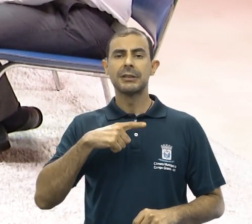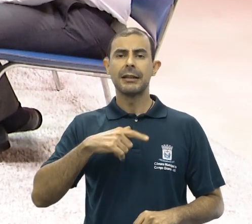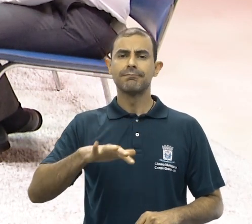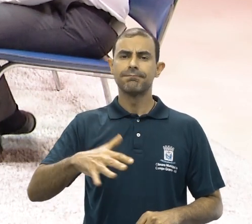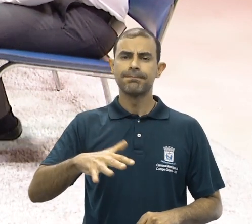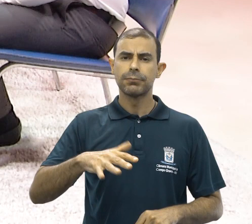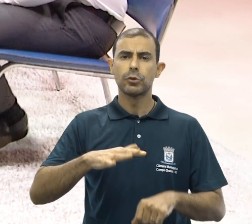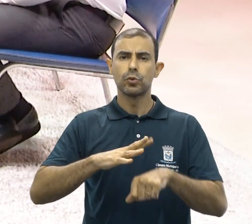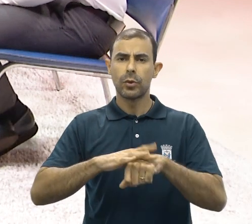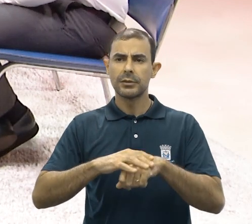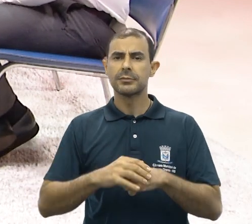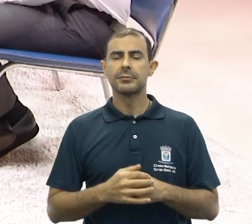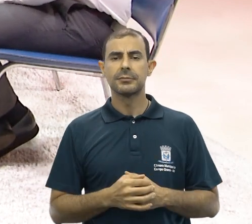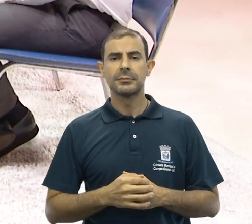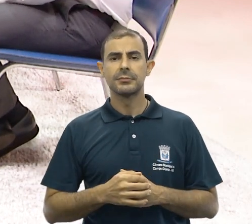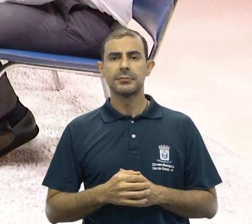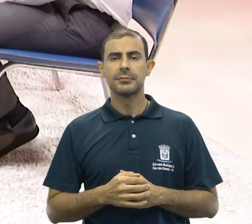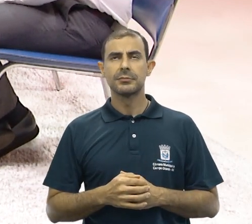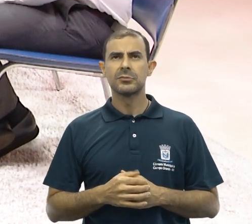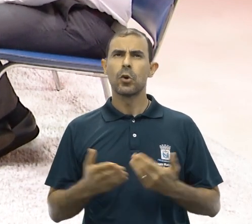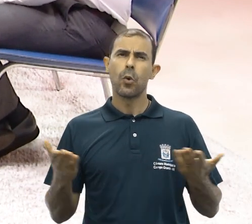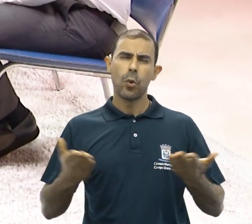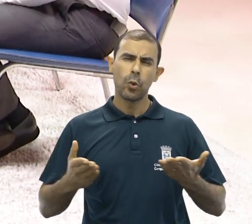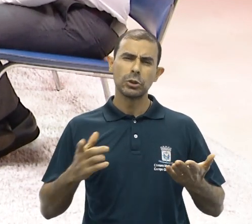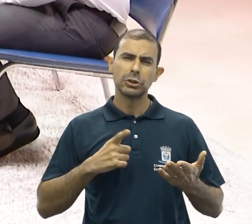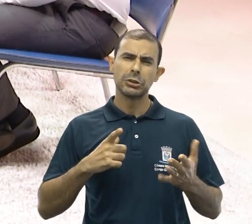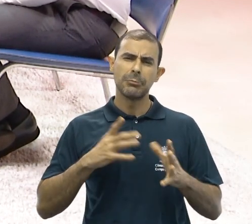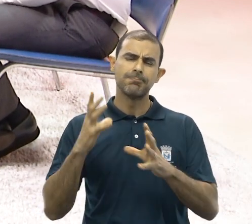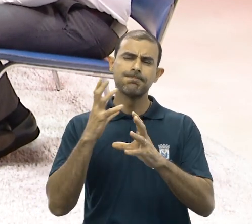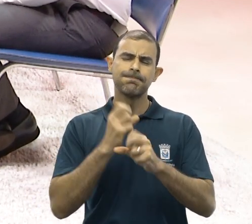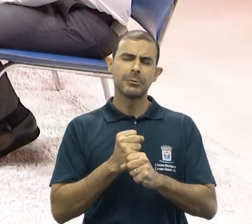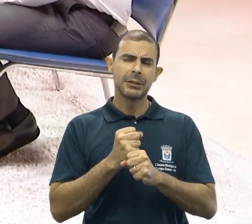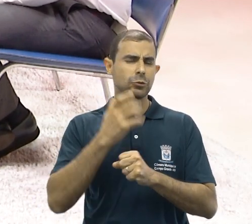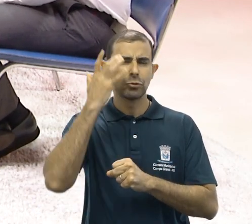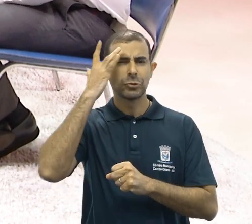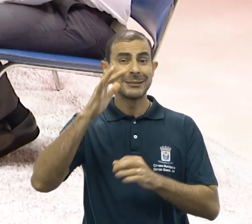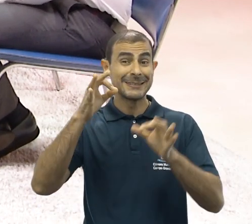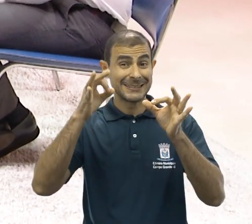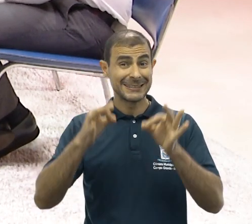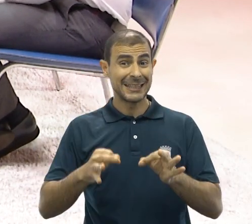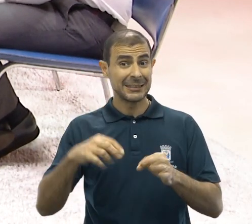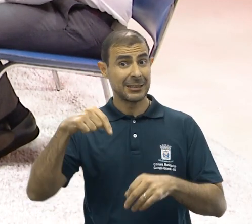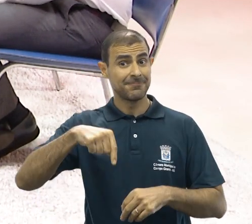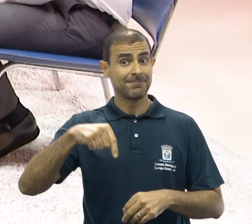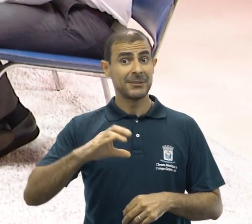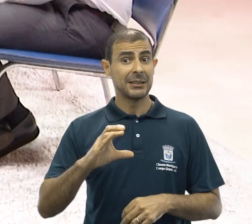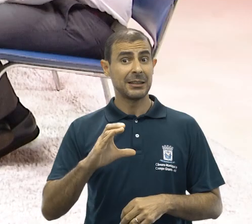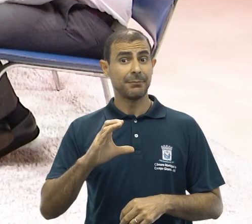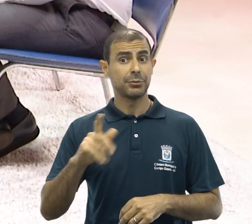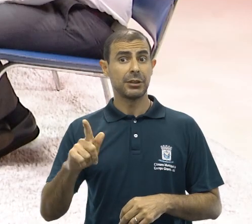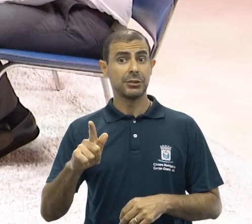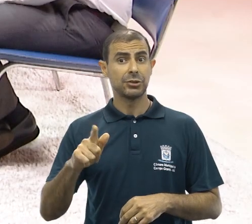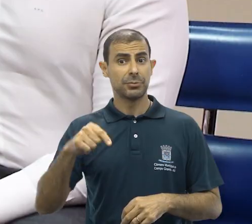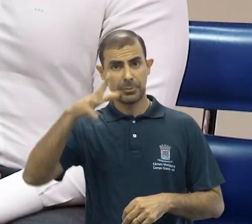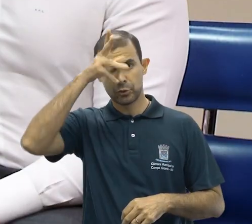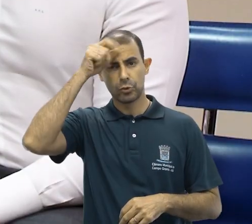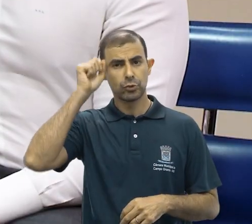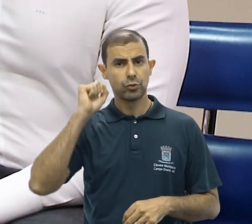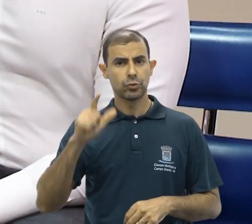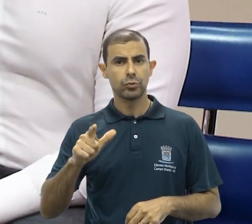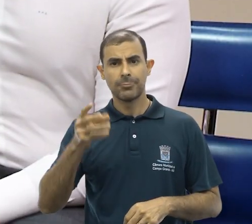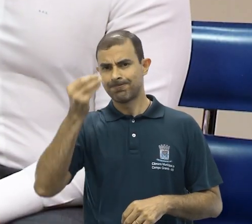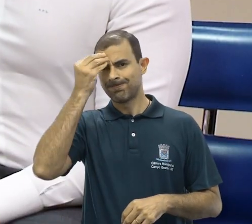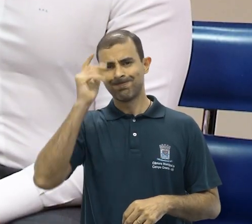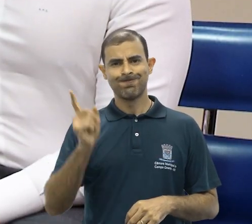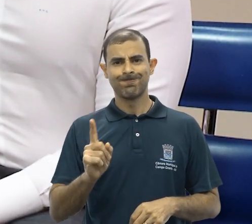da sociedade? De hoje, 10, de 100? Hoje em dia, eu não sei te dizer daqui de Campo Grande, por exemplo, do Mato